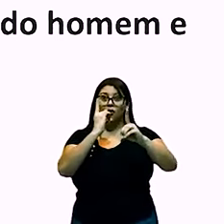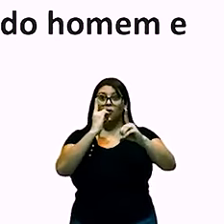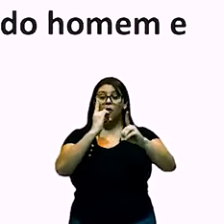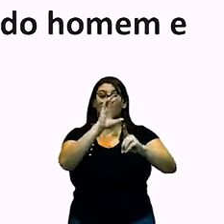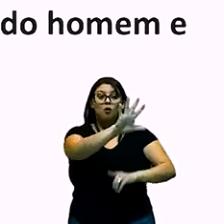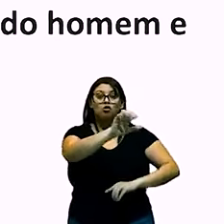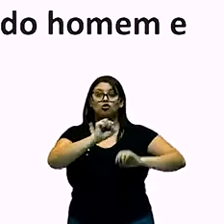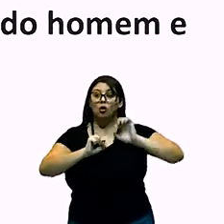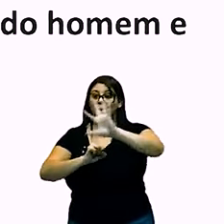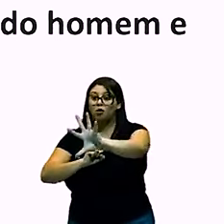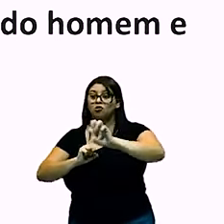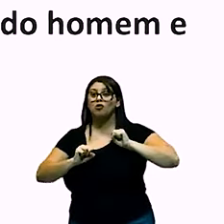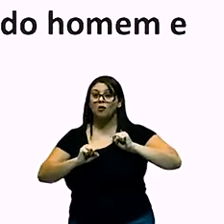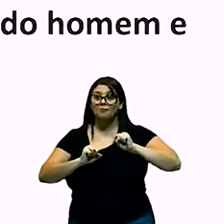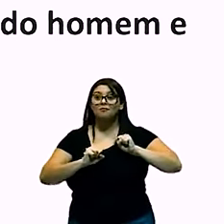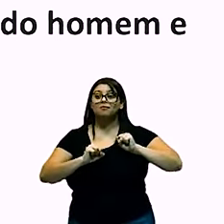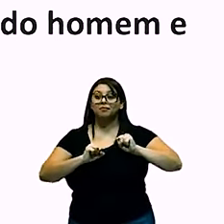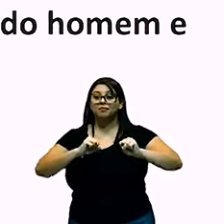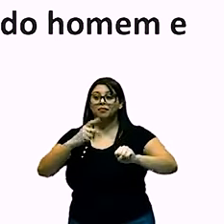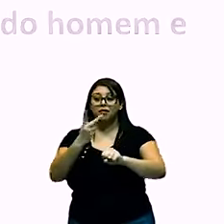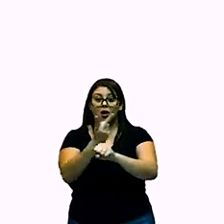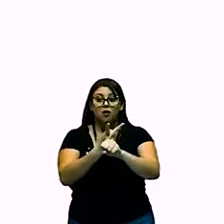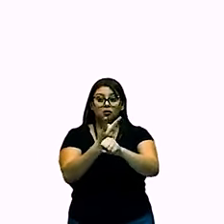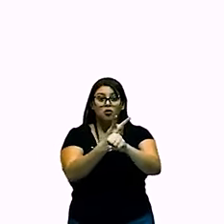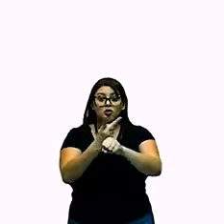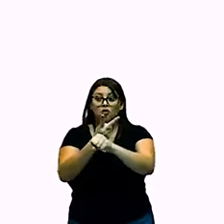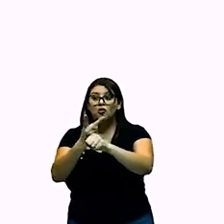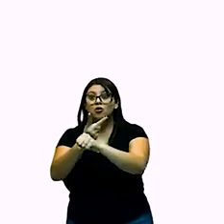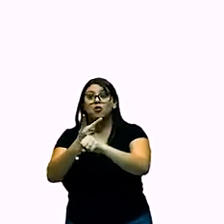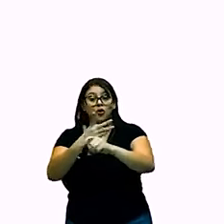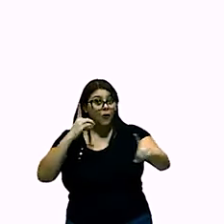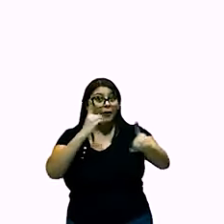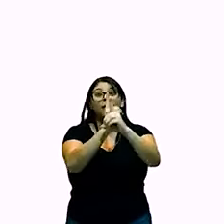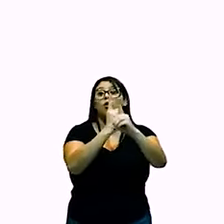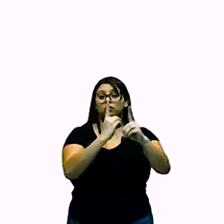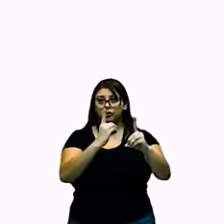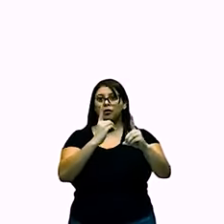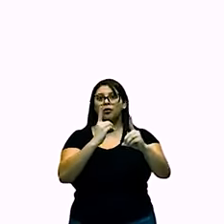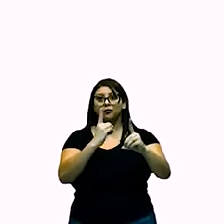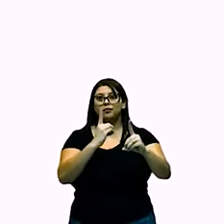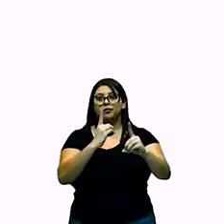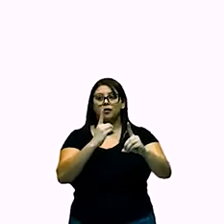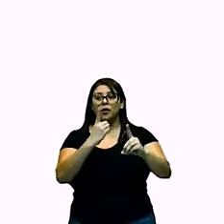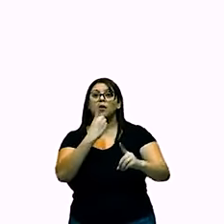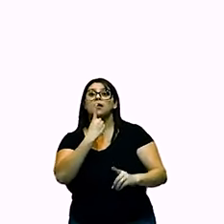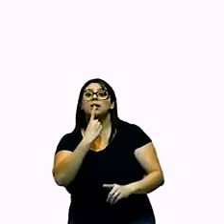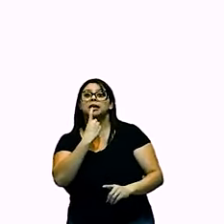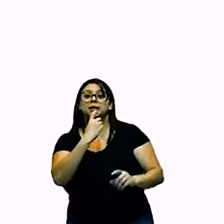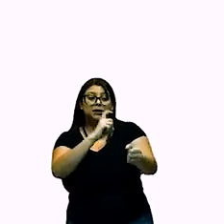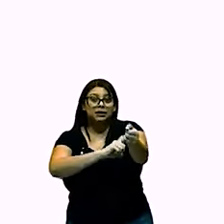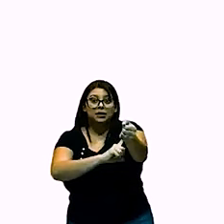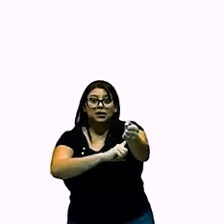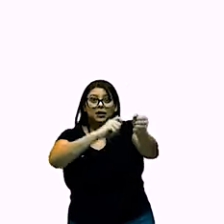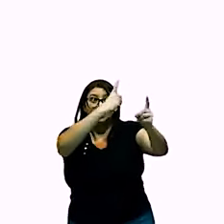é Deus que salva, é somente pela graça. Nós não temos condições de cooperar, olha o que diz a Bíblia,